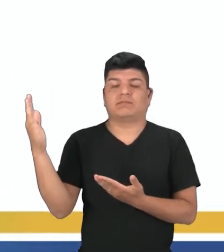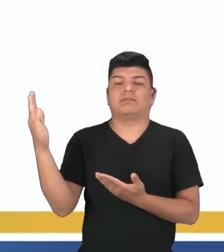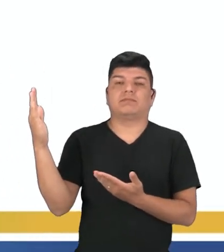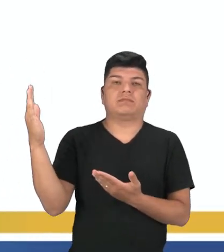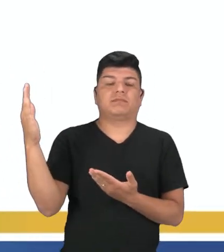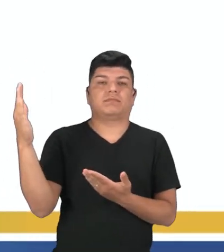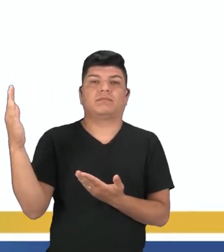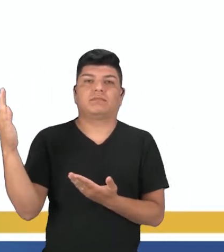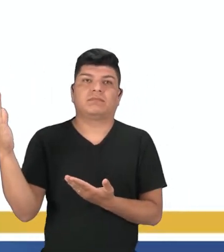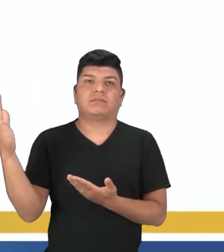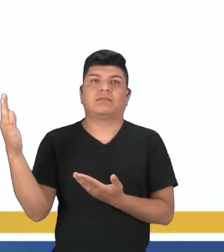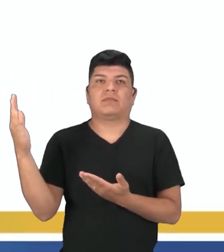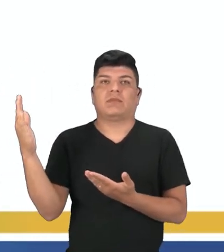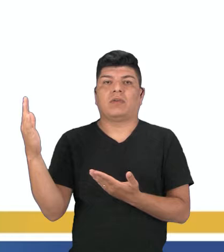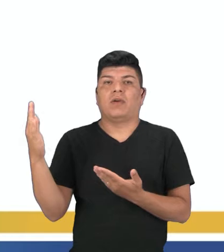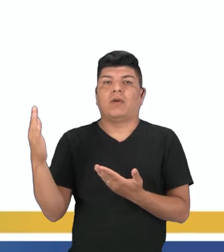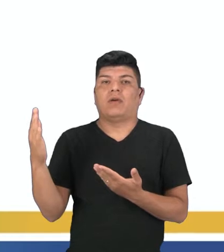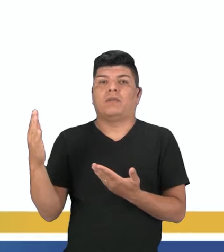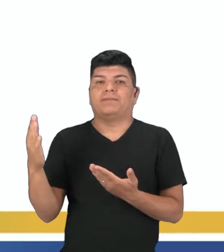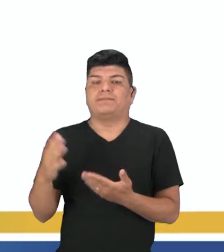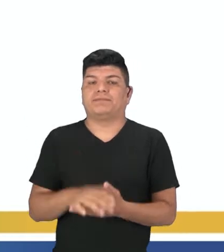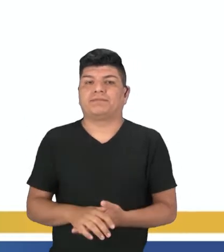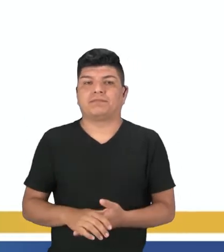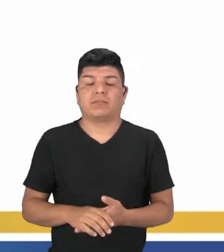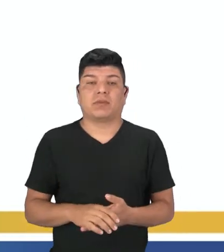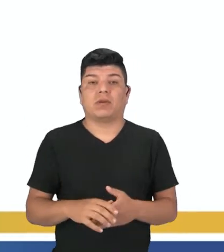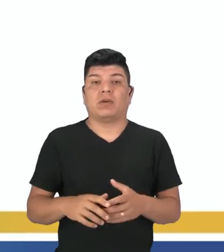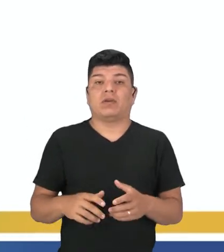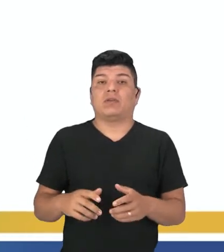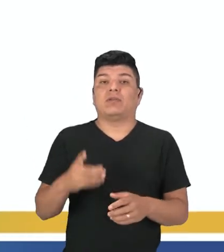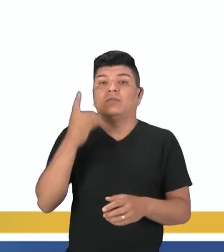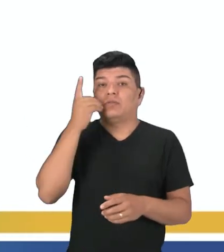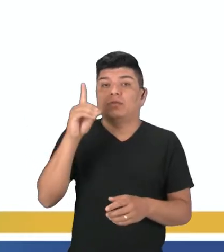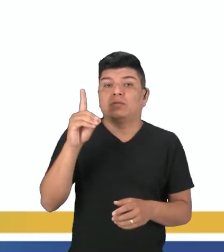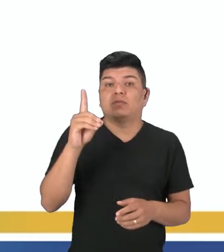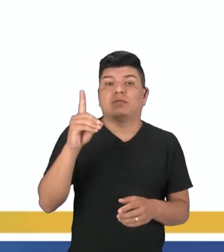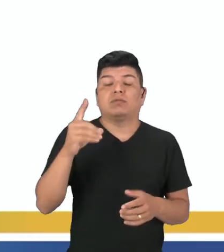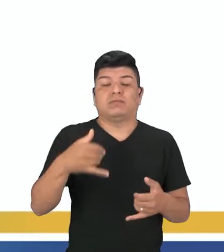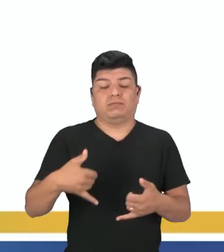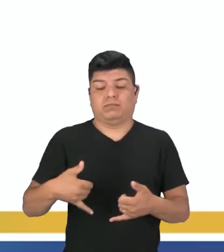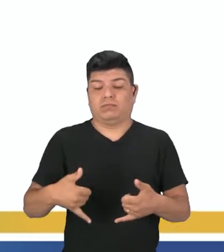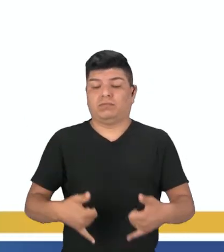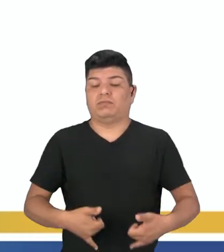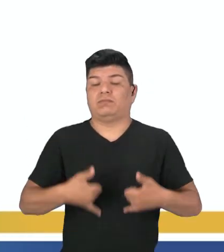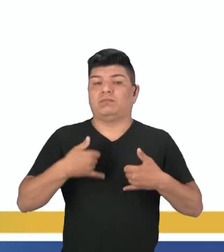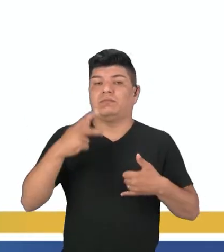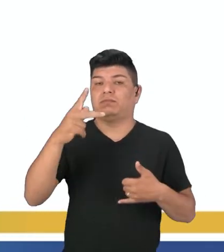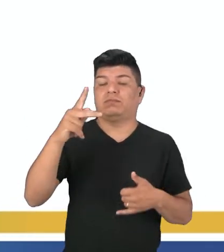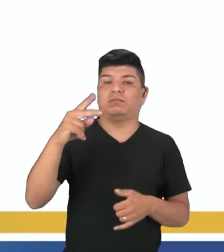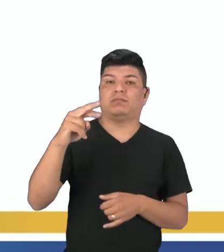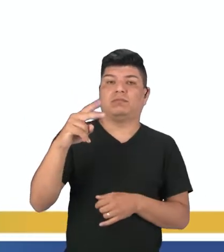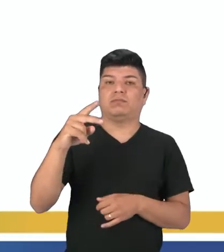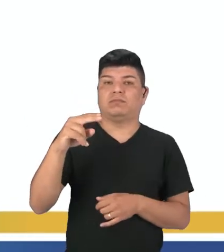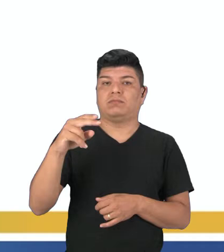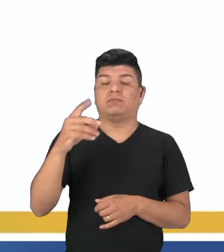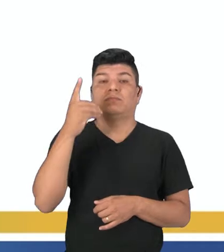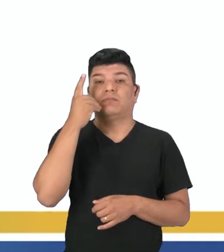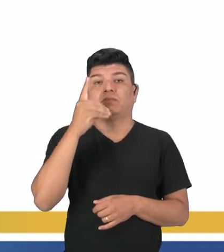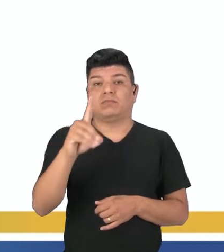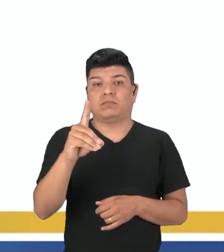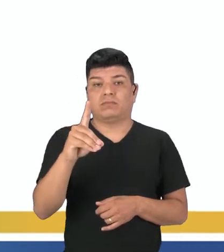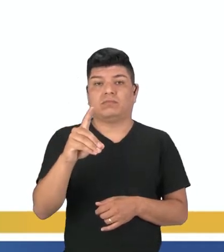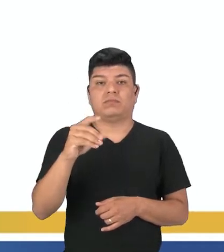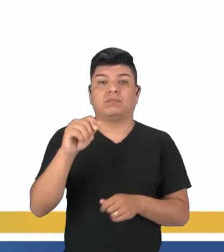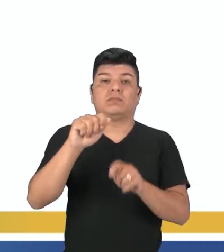brother's birthday? Quando é o aniversário do seu irmão? Quando? Data. It's in April. É